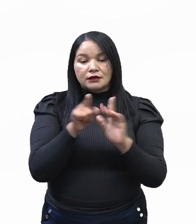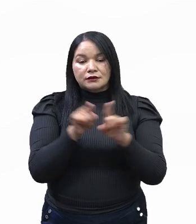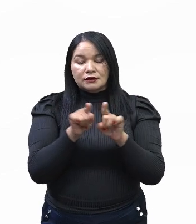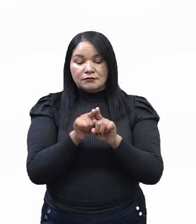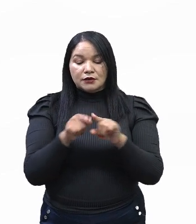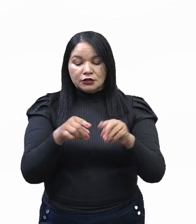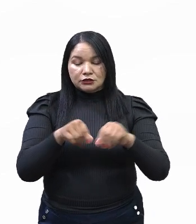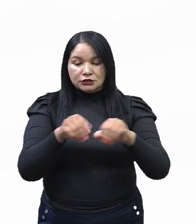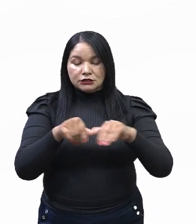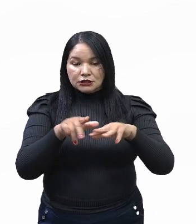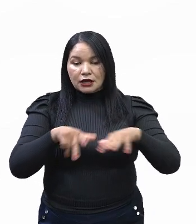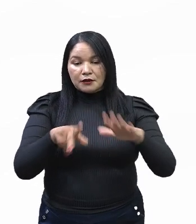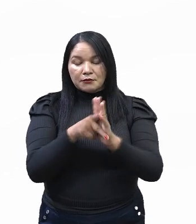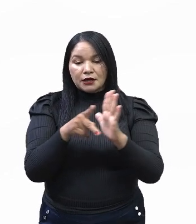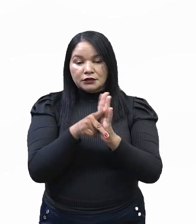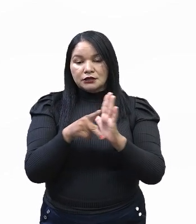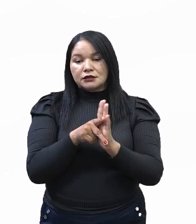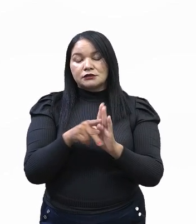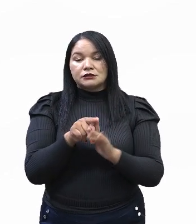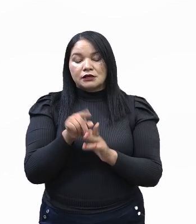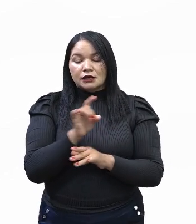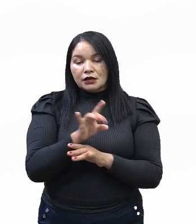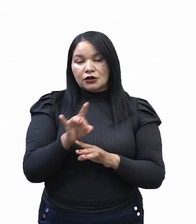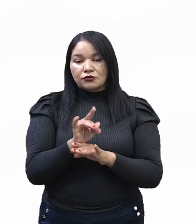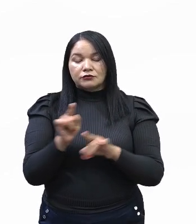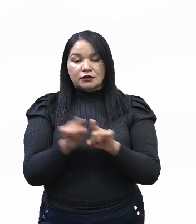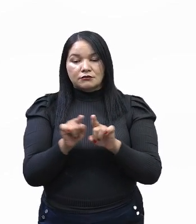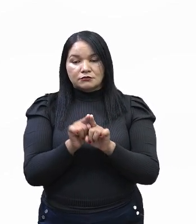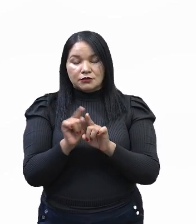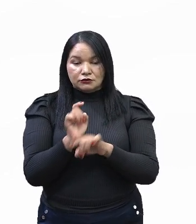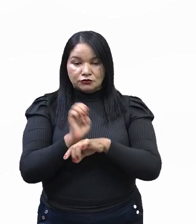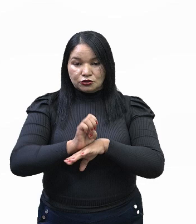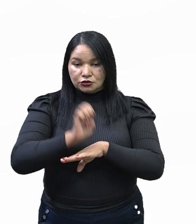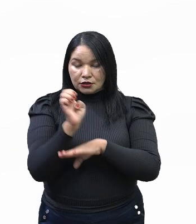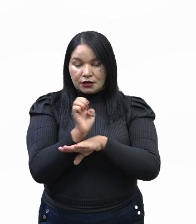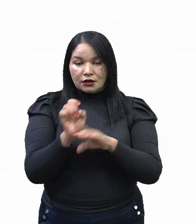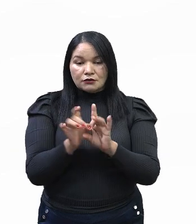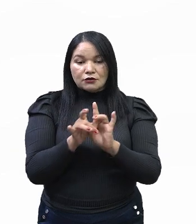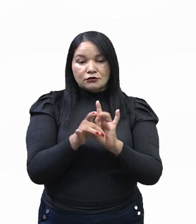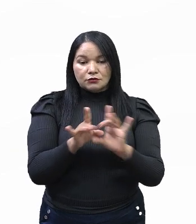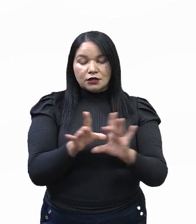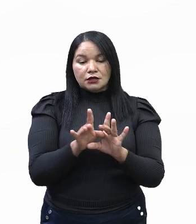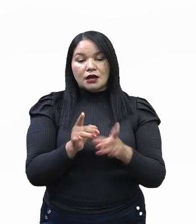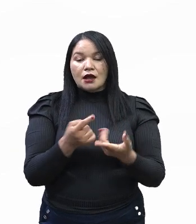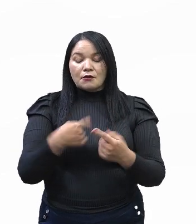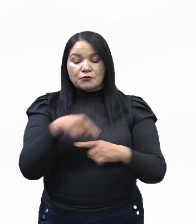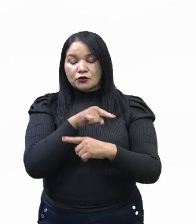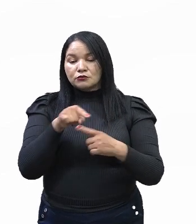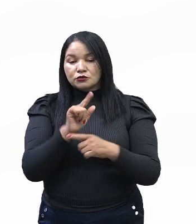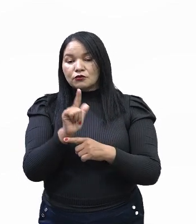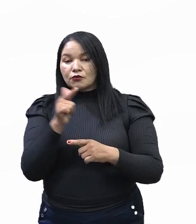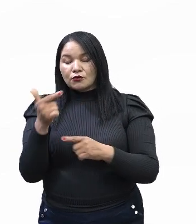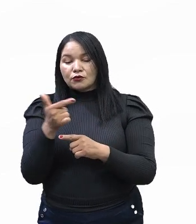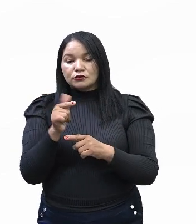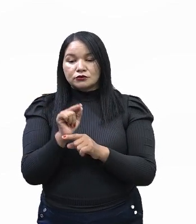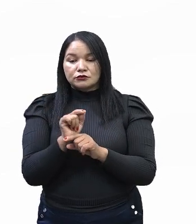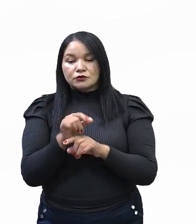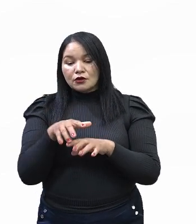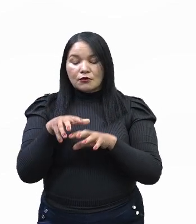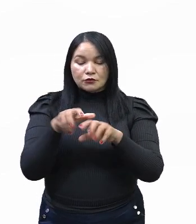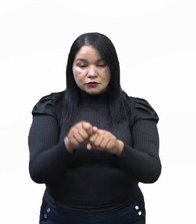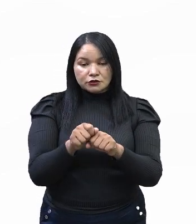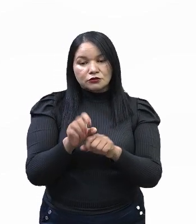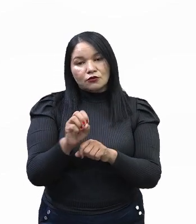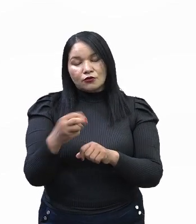essas terras elas sejam resguardadas pelo Estado e seja proibida que poceiros,